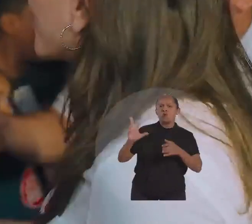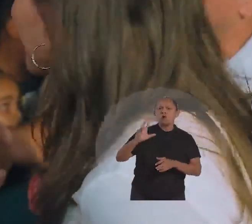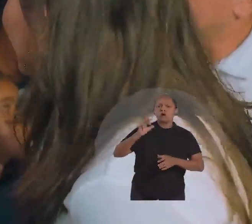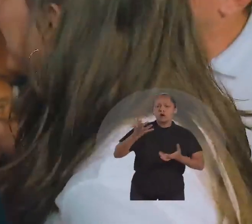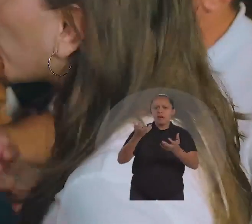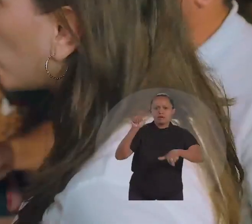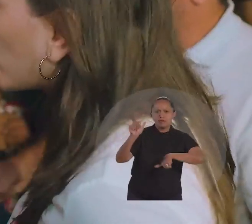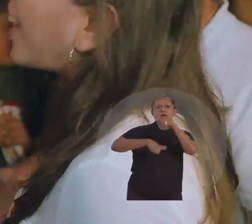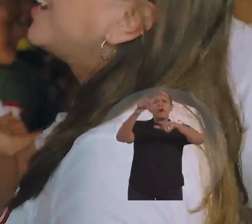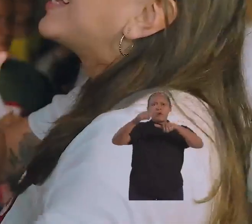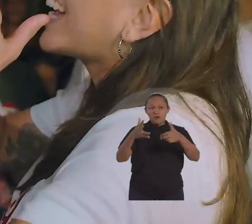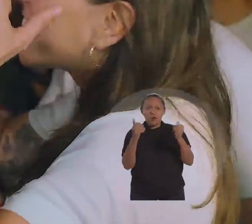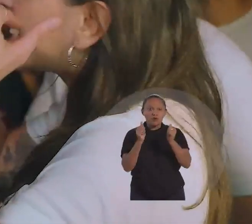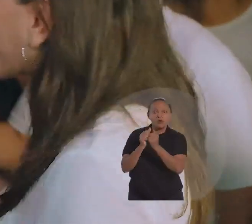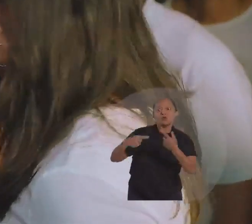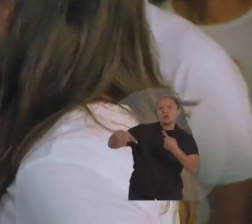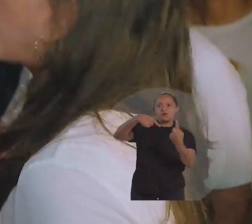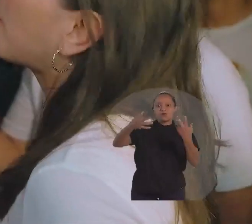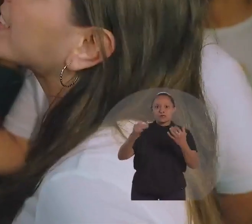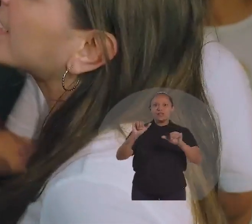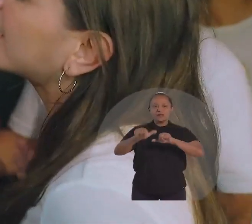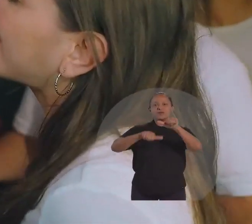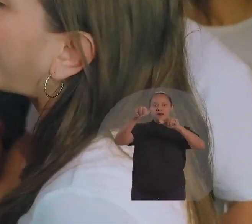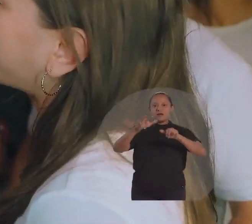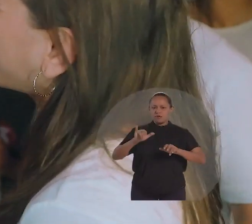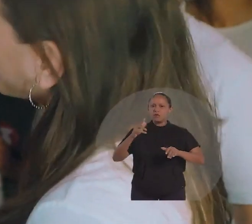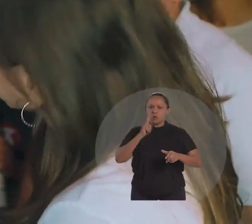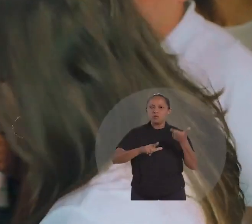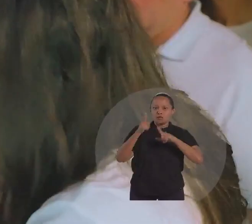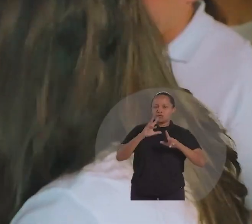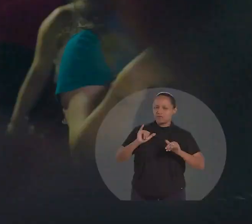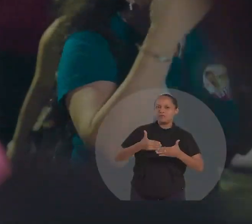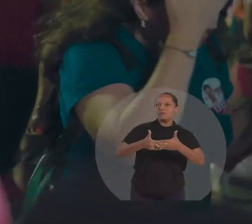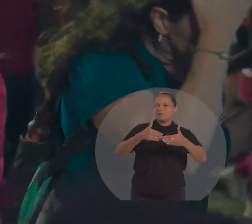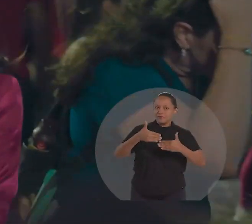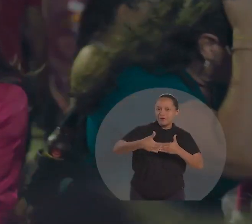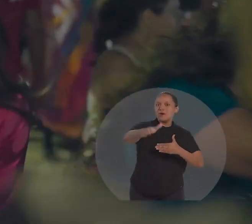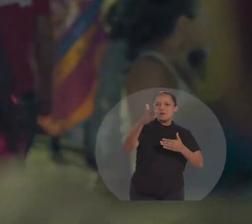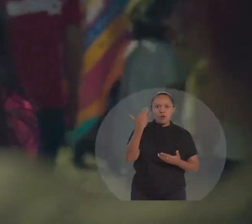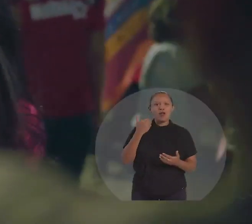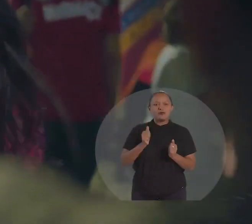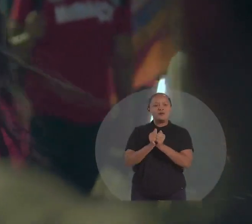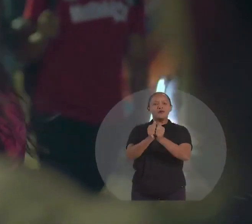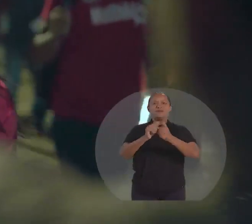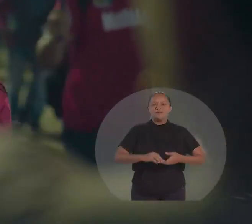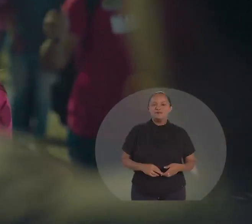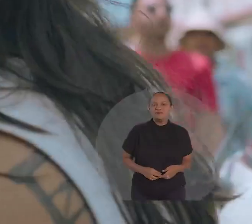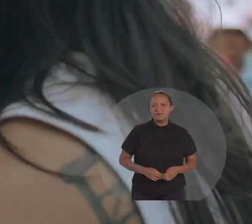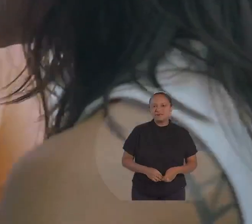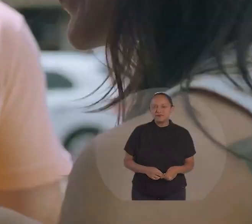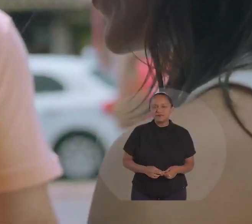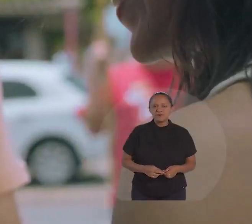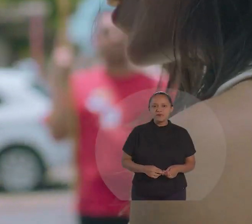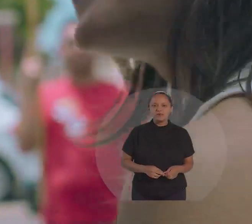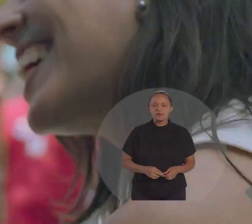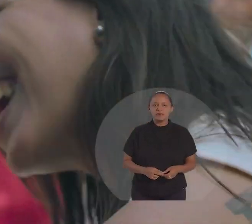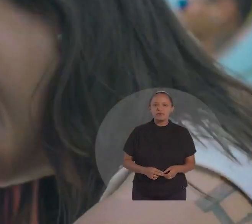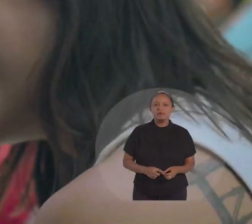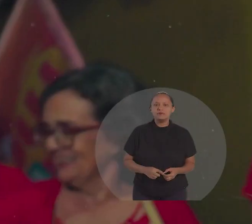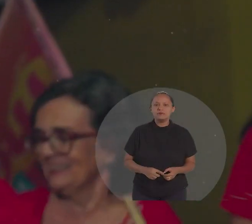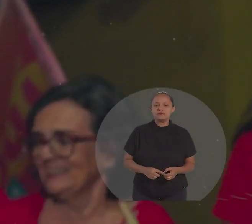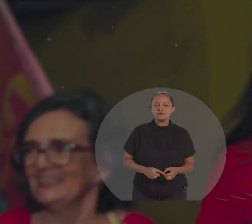vocês. Somos do time de Lula e a gente quer transformar essa cidade. Obrigada. Vamos chegar lá. Vamos embora. Vamos